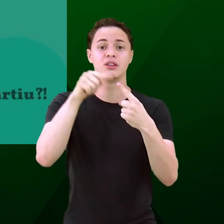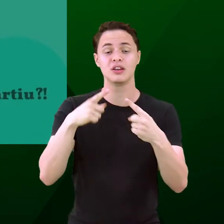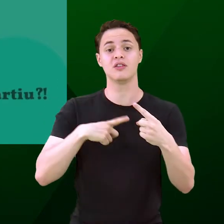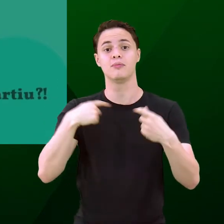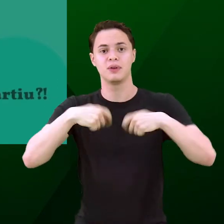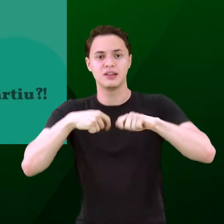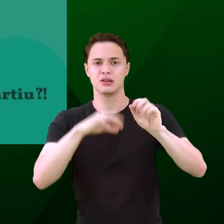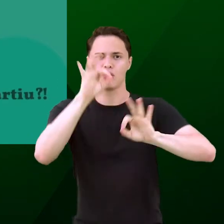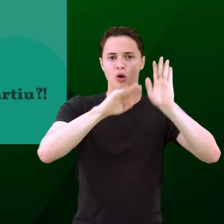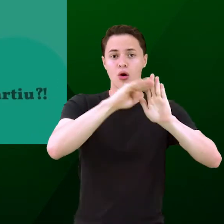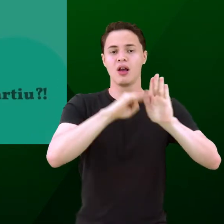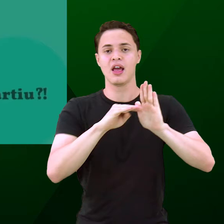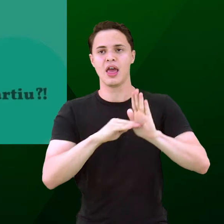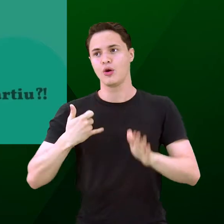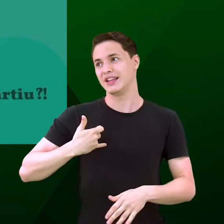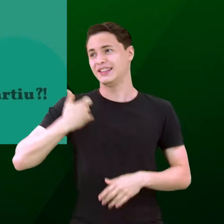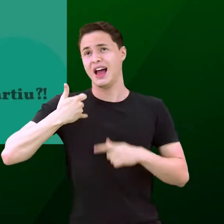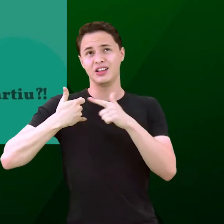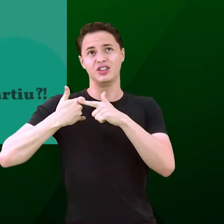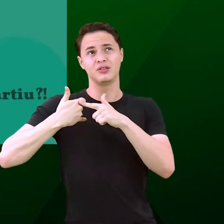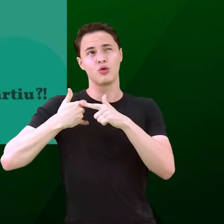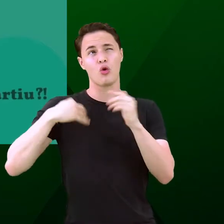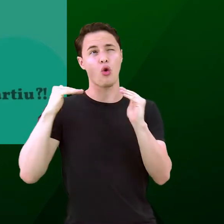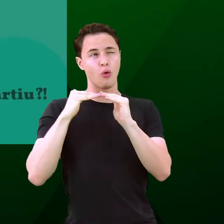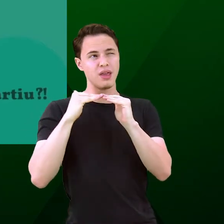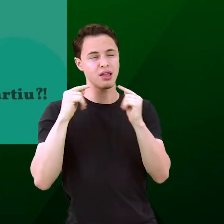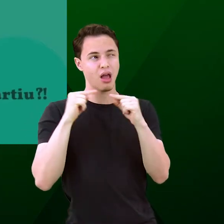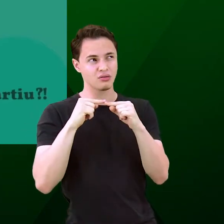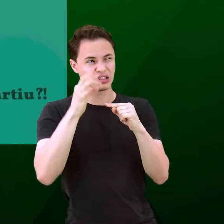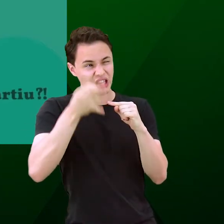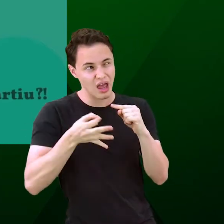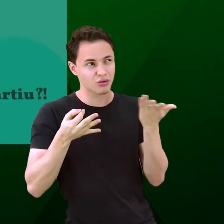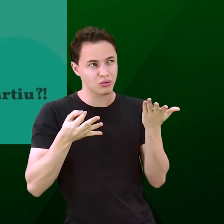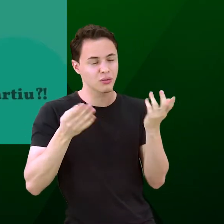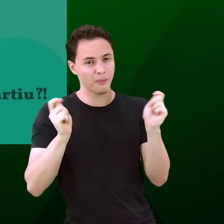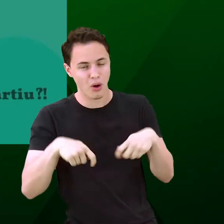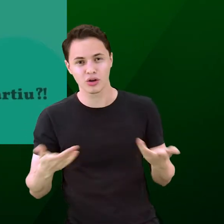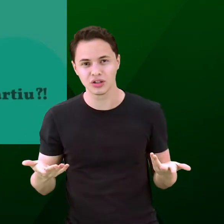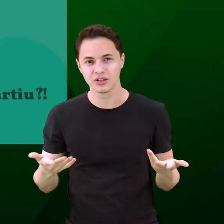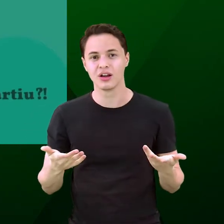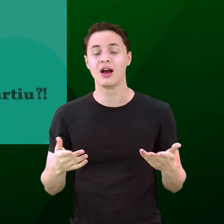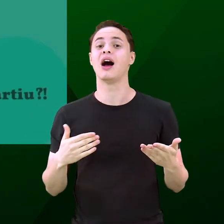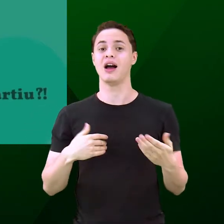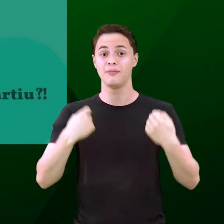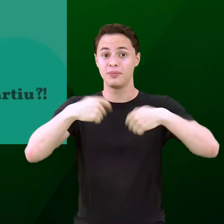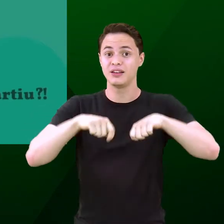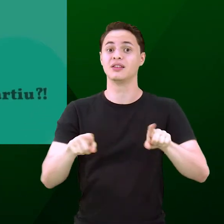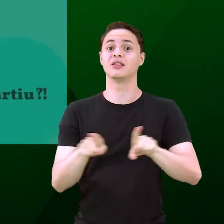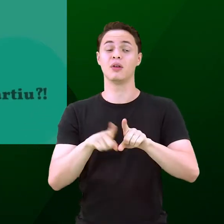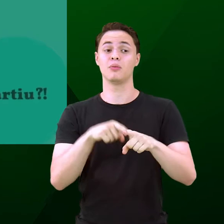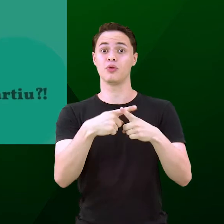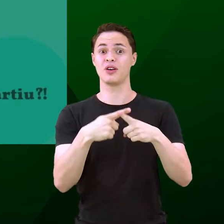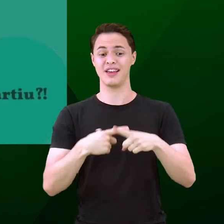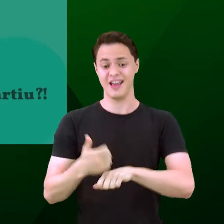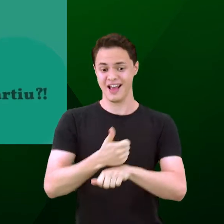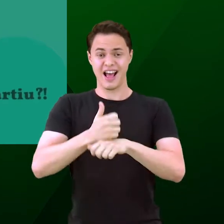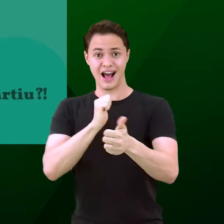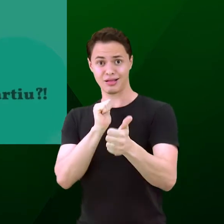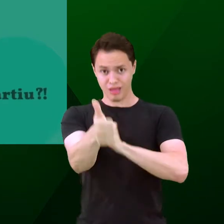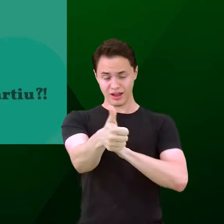é fundamental para que você não tenha problemas no início do seu processo, problemas que eu